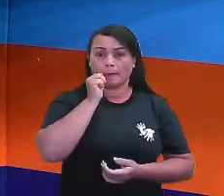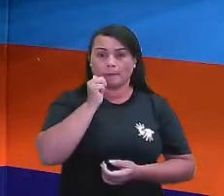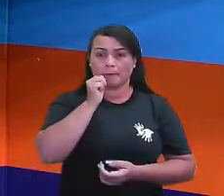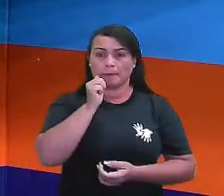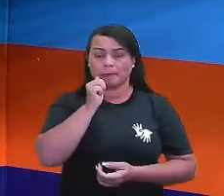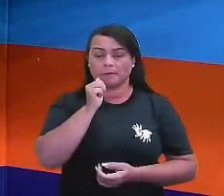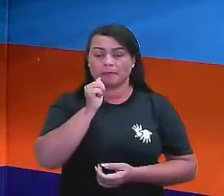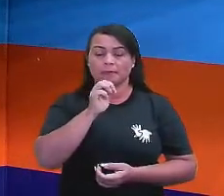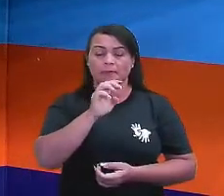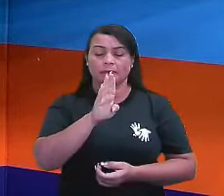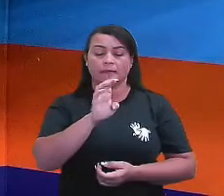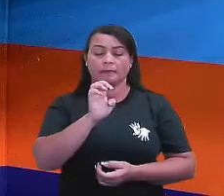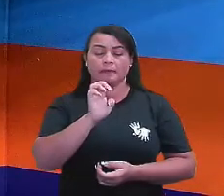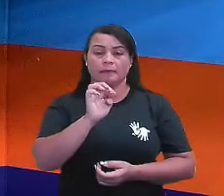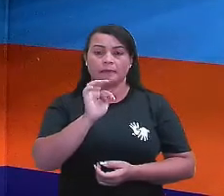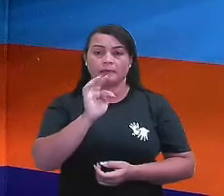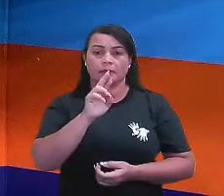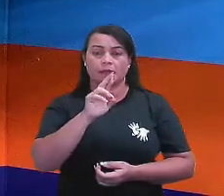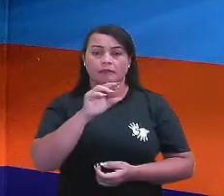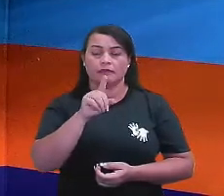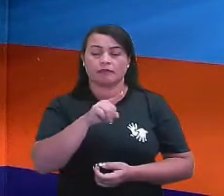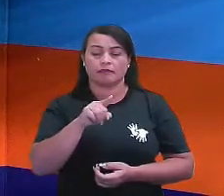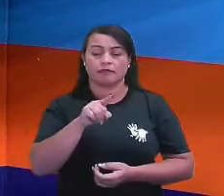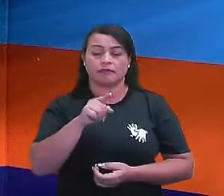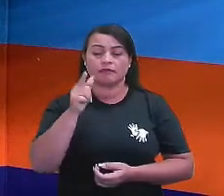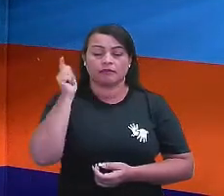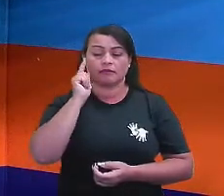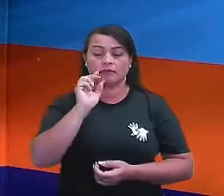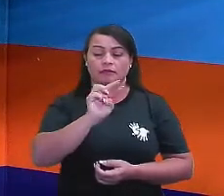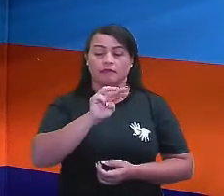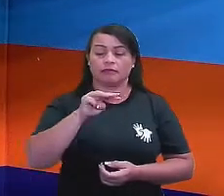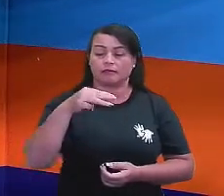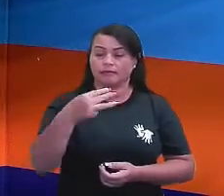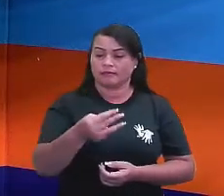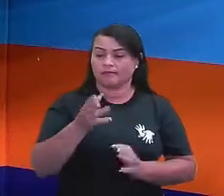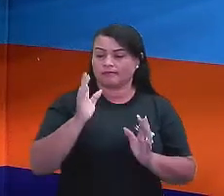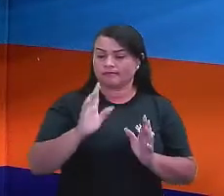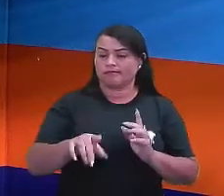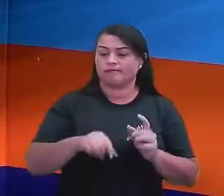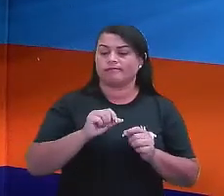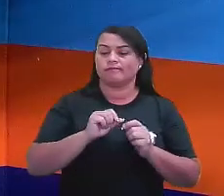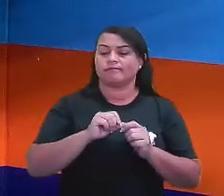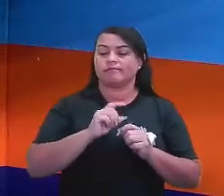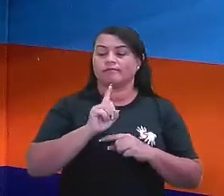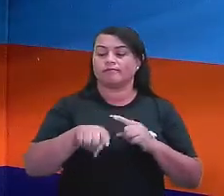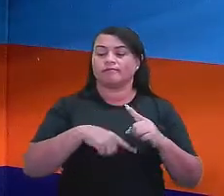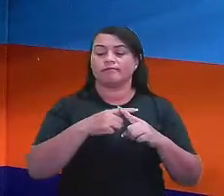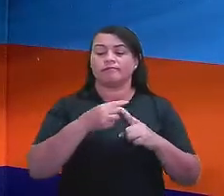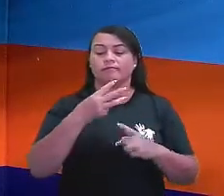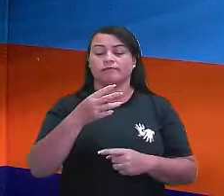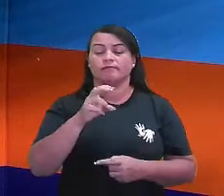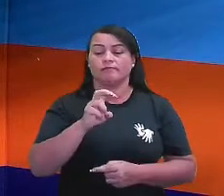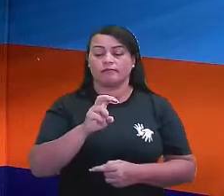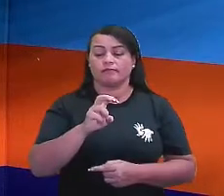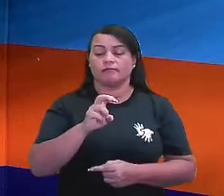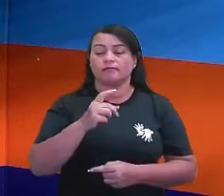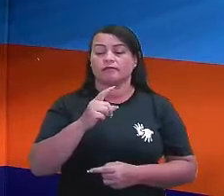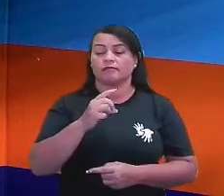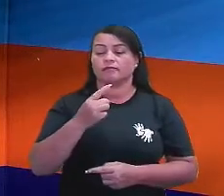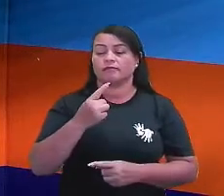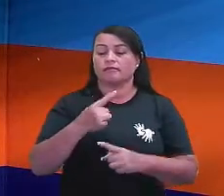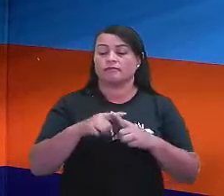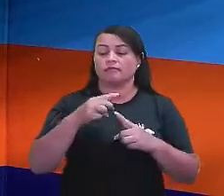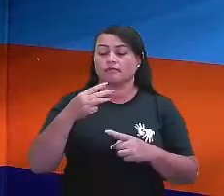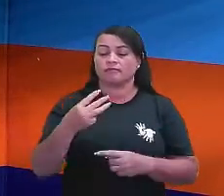triplo. Então, eu já vou fazer o triplo de 35. Então, quanto é o triplo de 35? 35 vezes